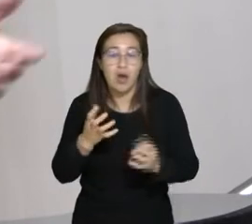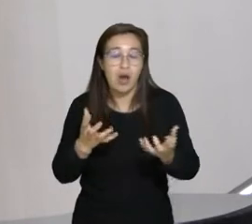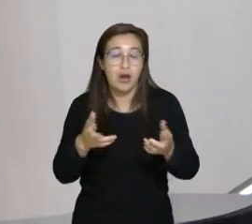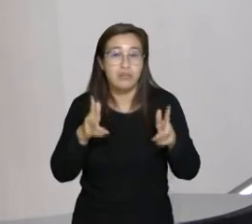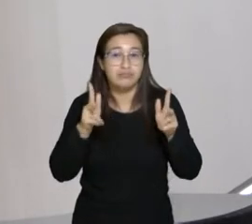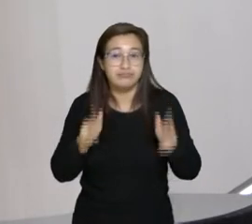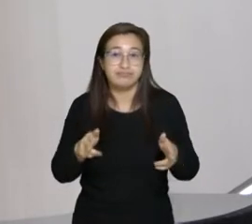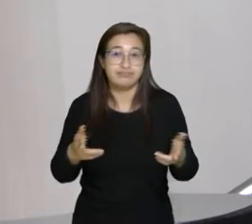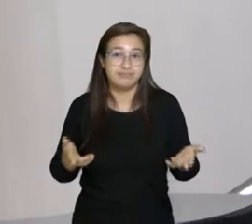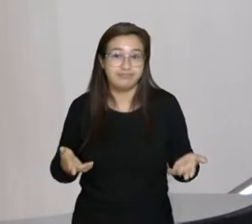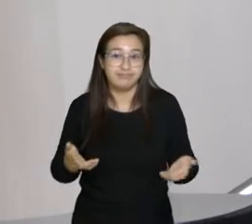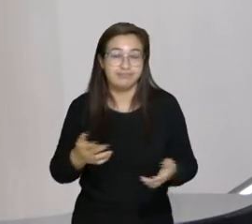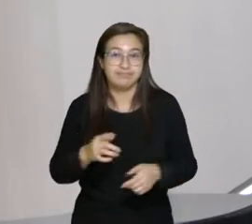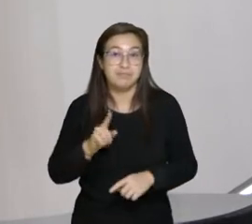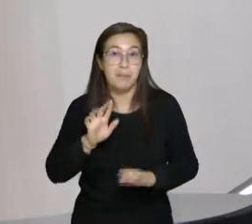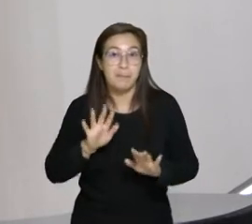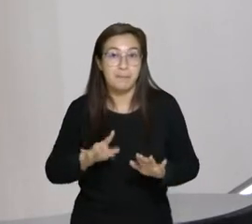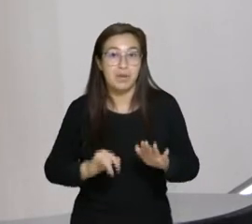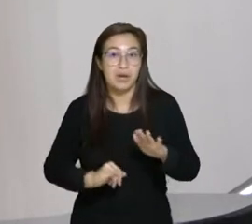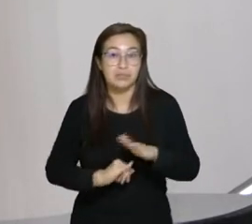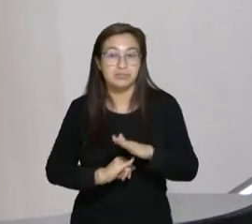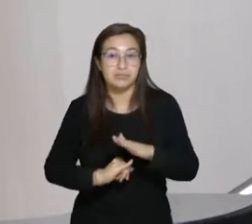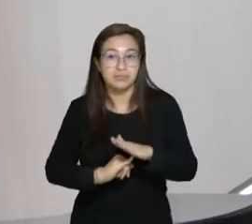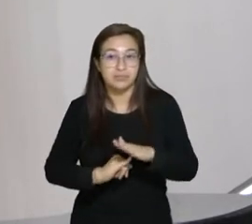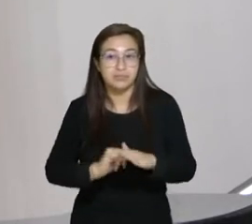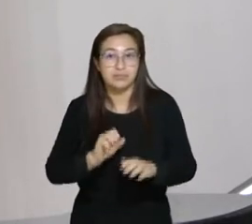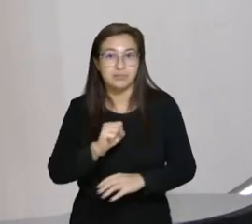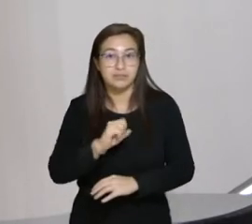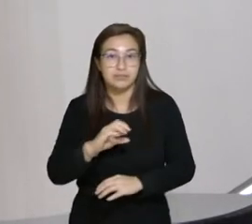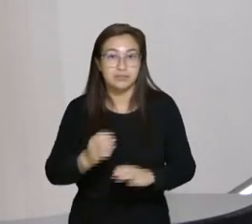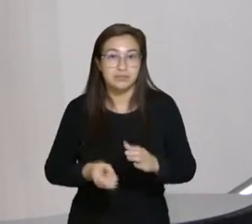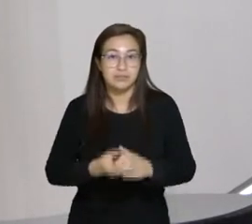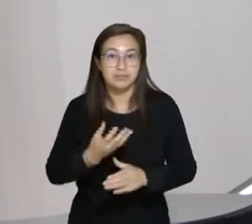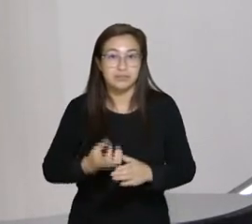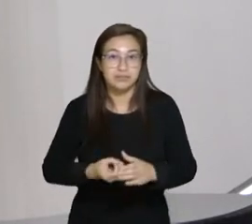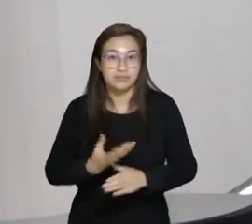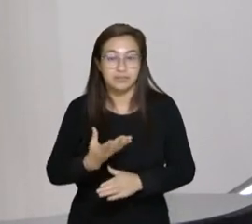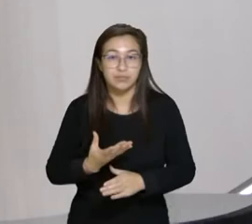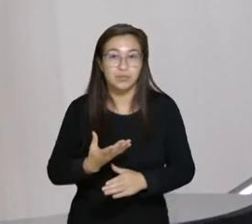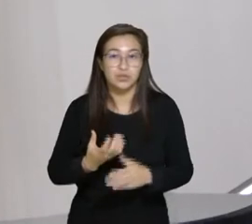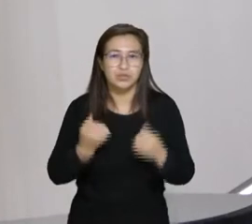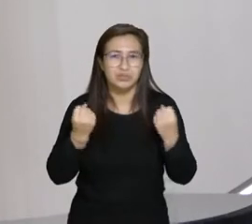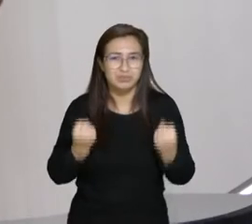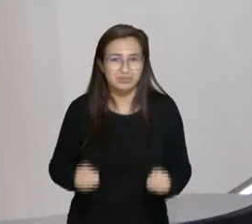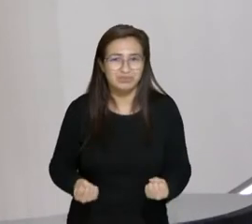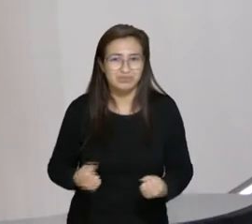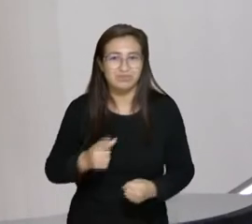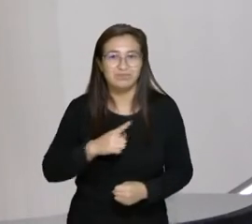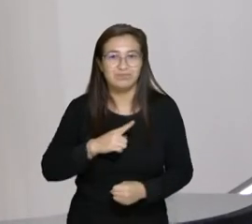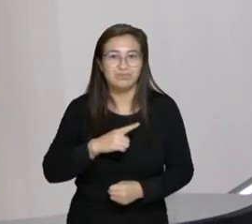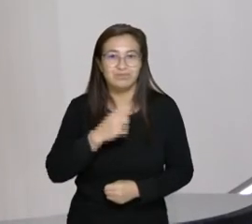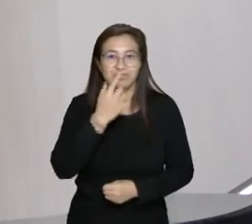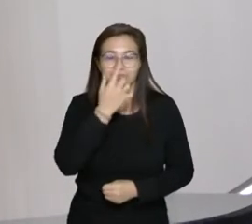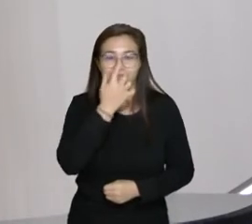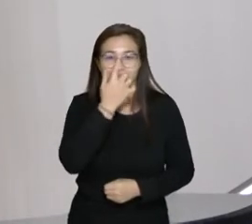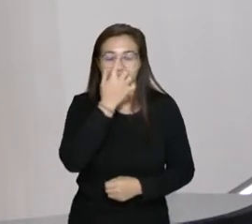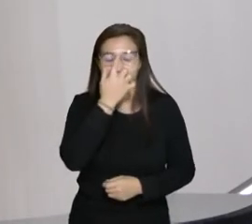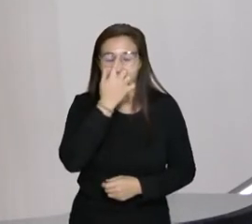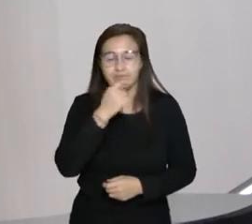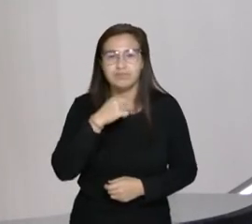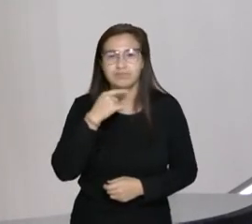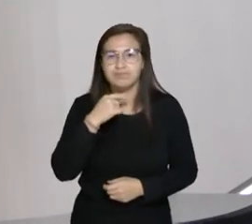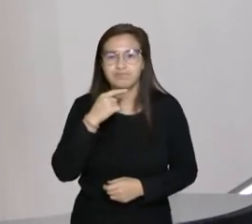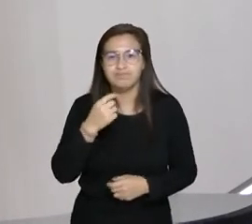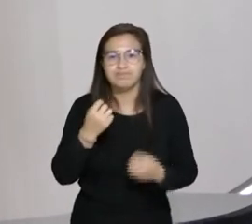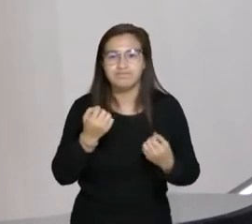agora a indústria Catarinense está produzindo com piano nas costas não tem como produzir dessa forma